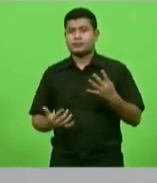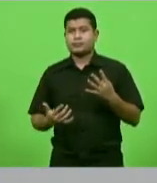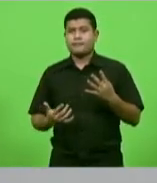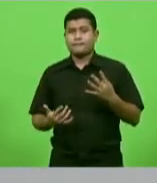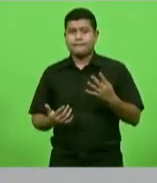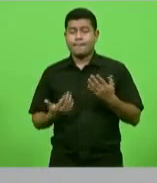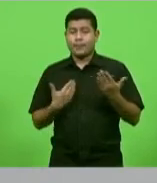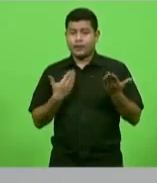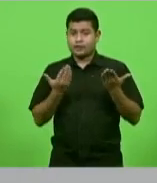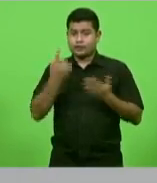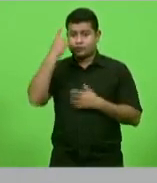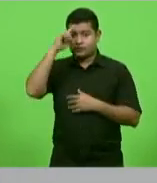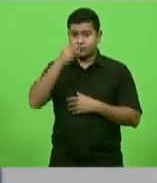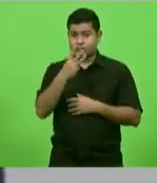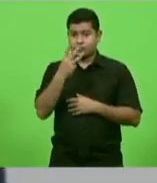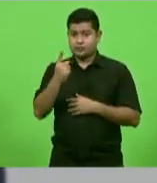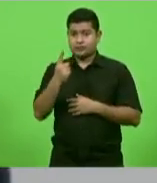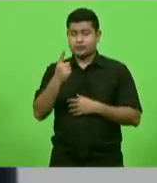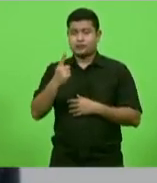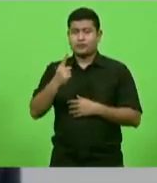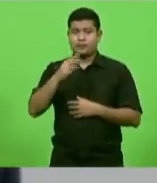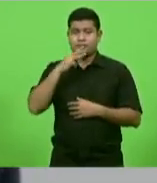Nesse mesmo dia, 31 de março,